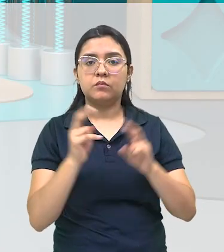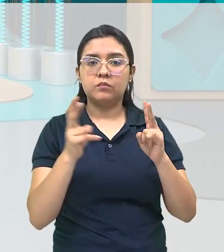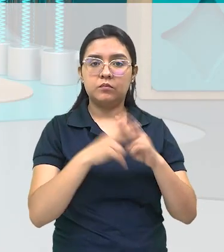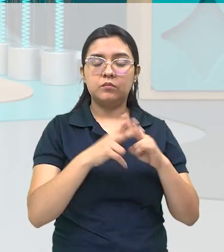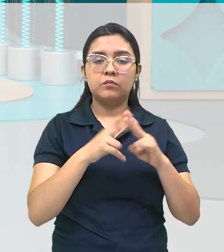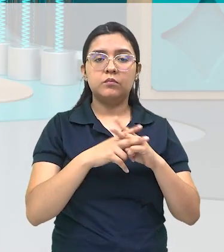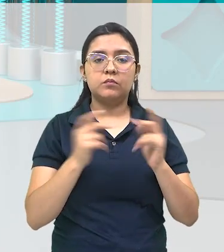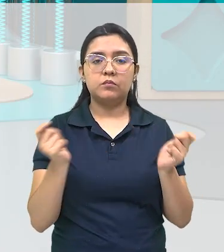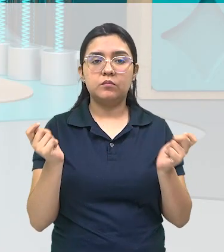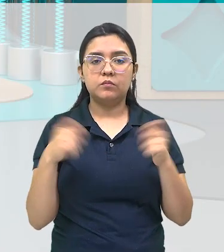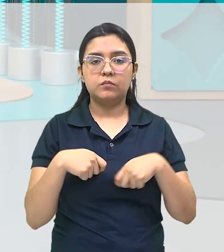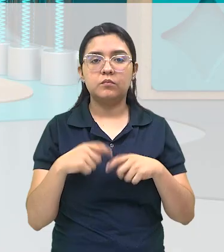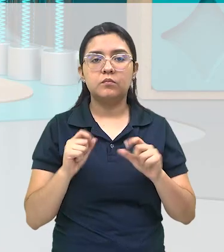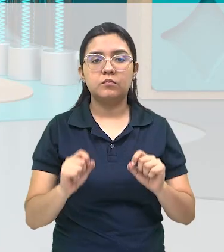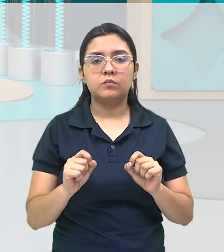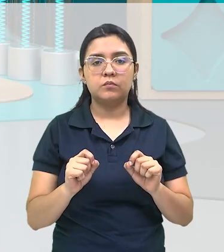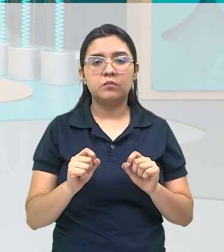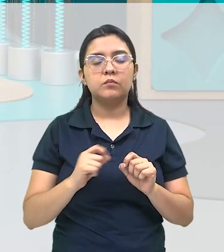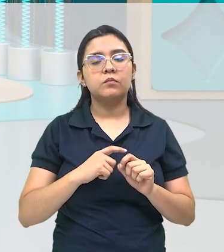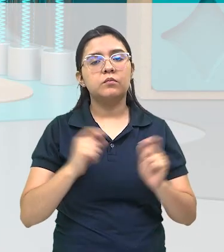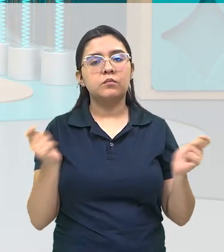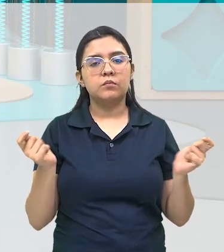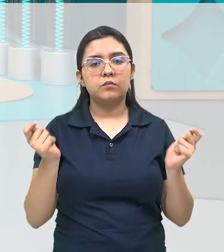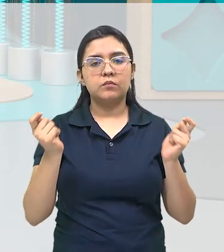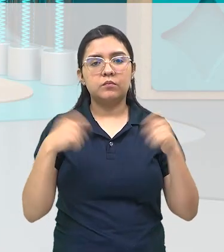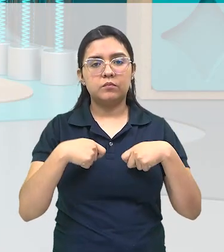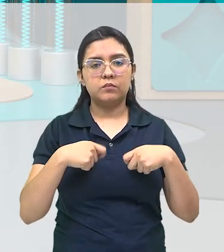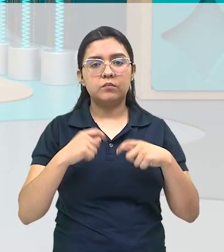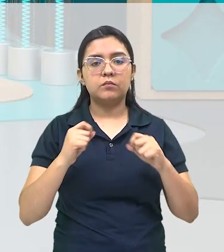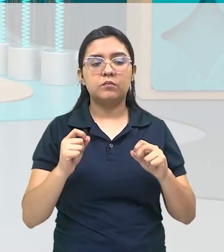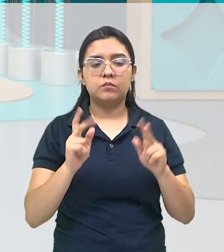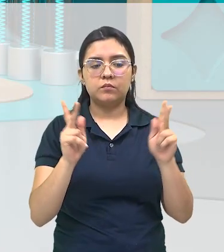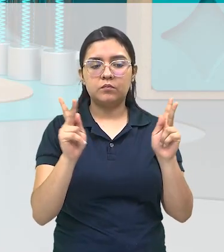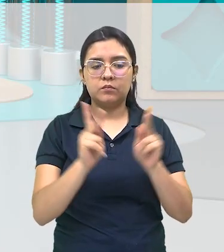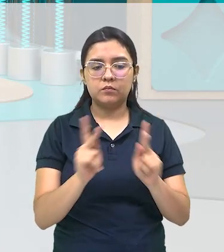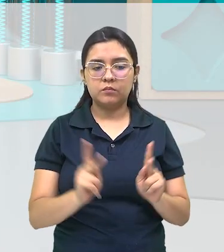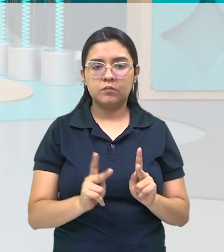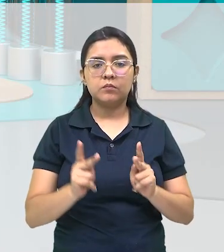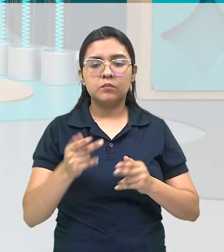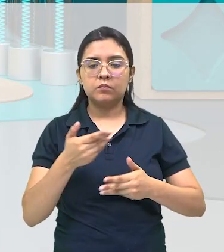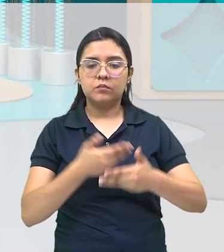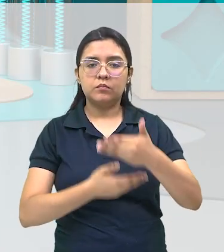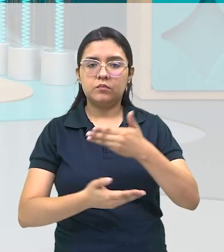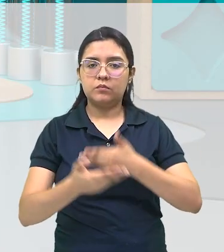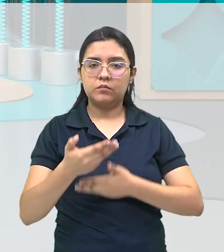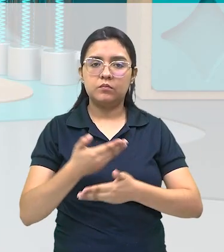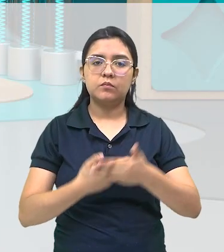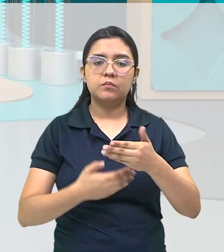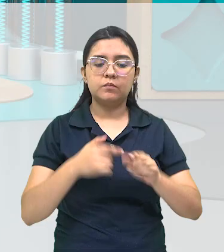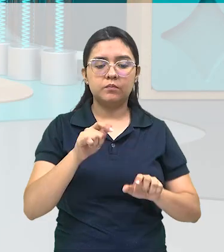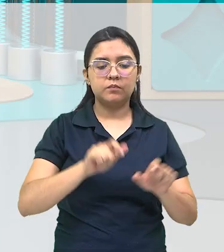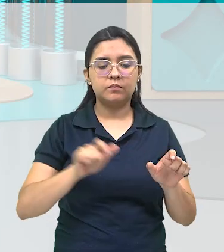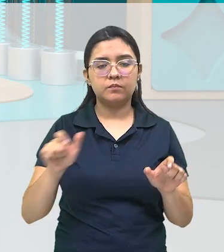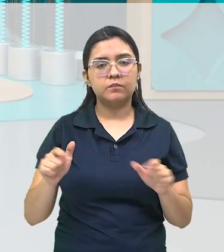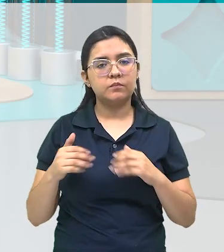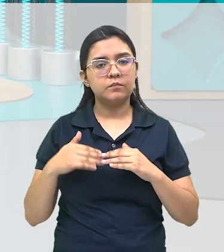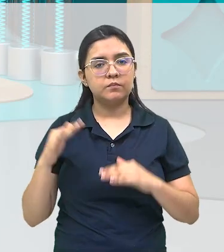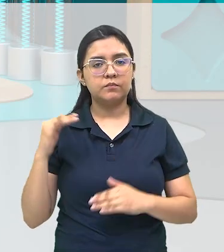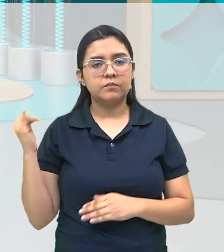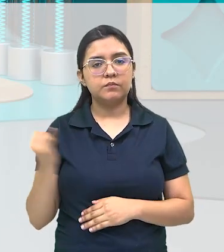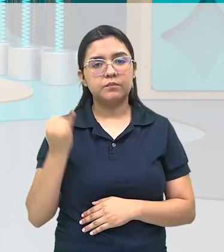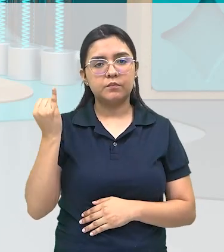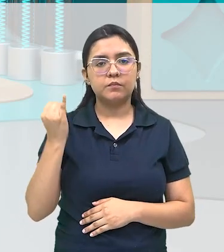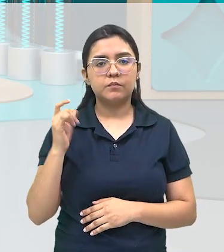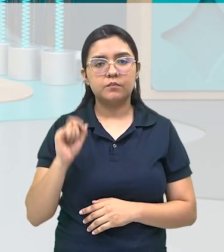para promover a paz e a harmonia entre as pessoas, né? Então ele percebeu que mais importante do